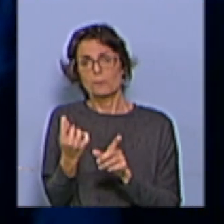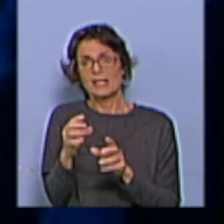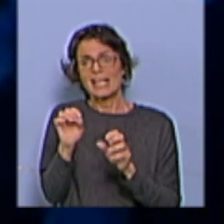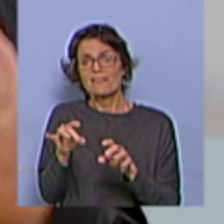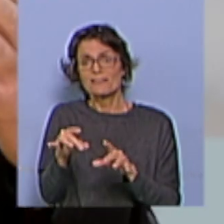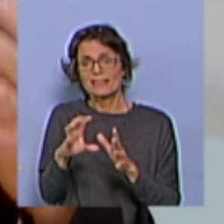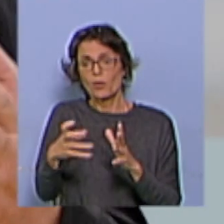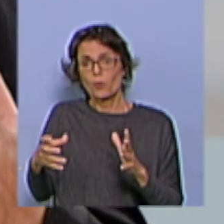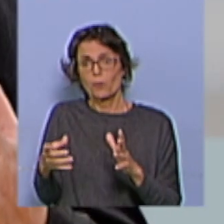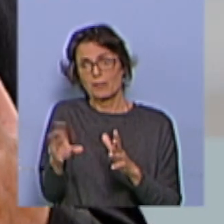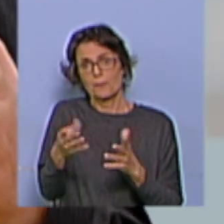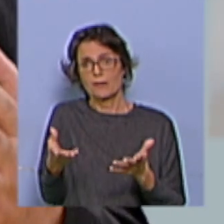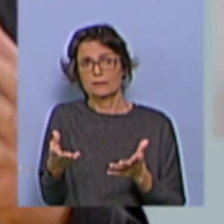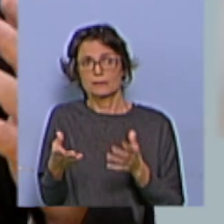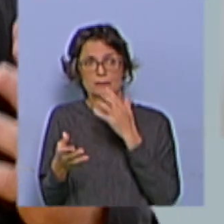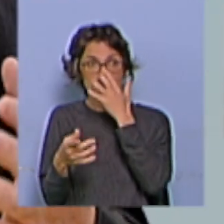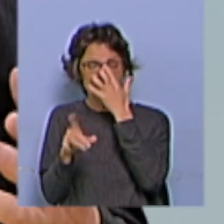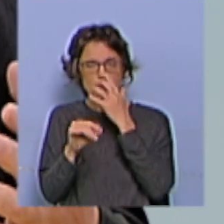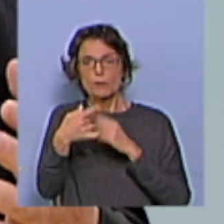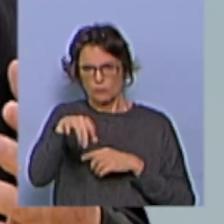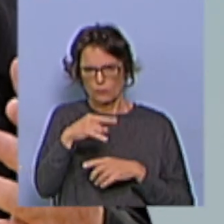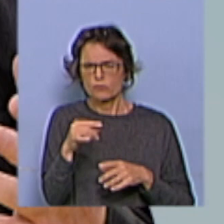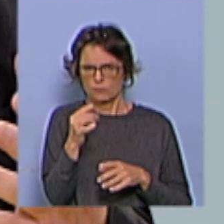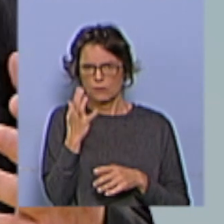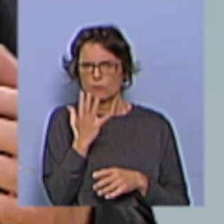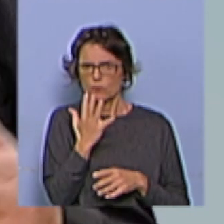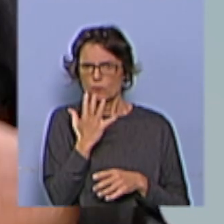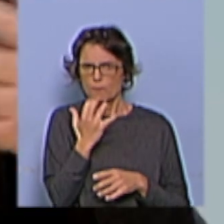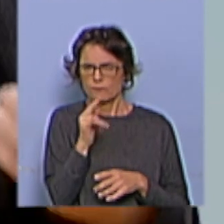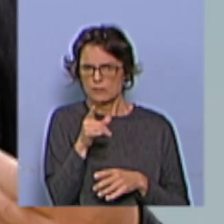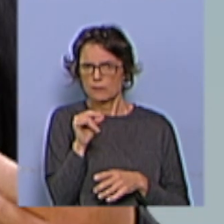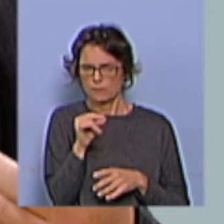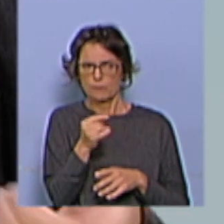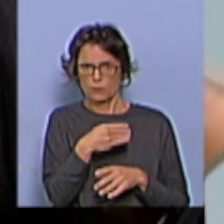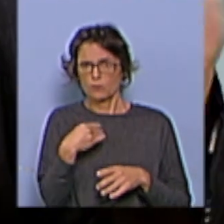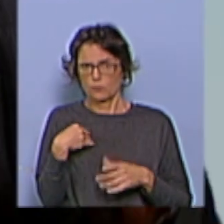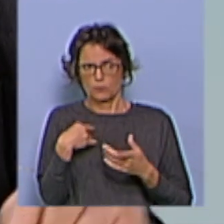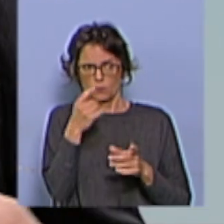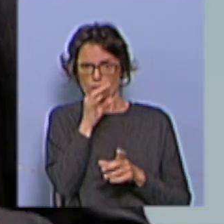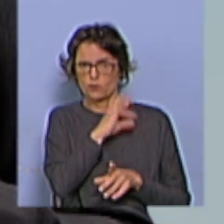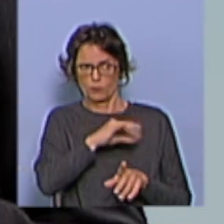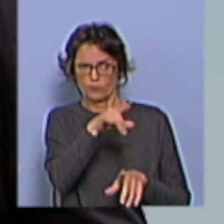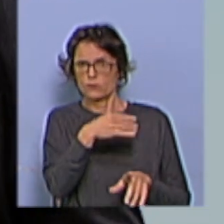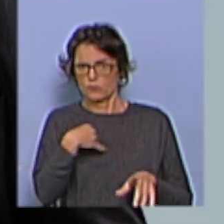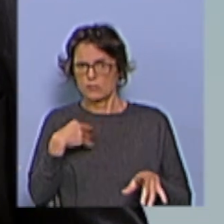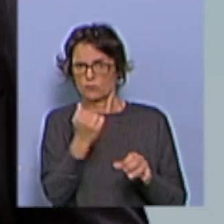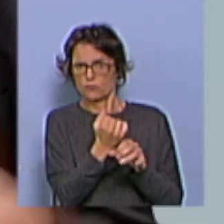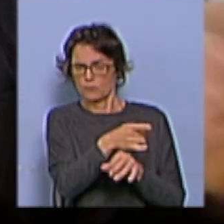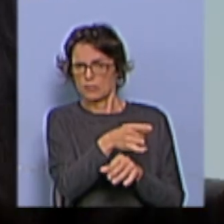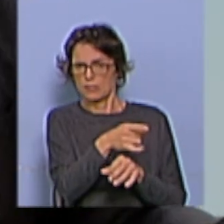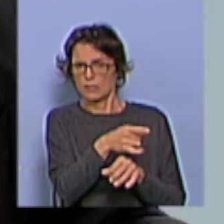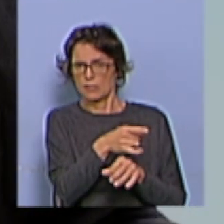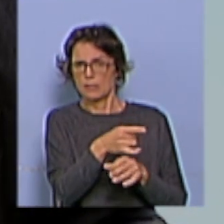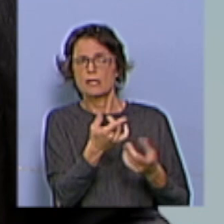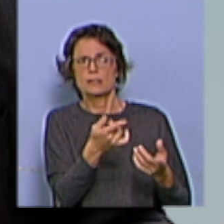estando num hospital, temos de ter cuidado uns com os outros, com os profissionais. Porque quem cuida também são os profissionais. E se os profissionais eram contaminados, quem